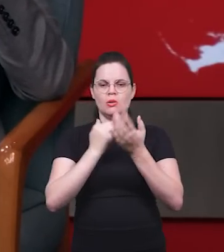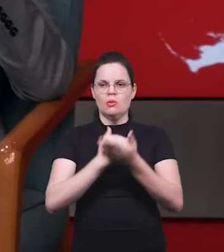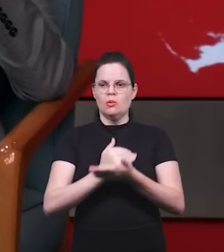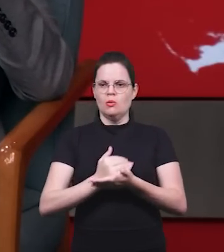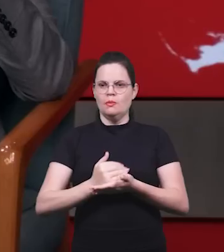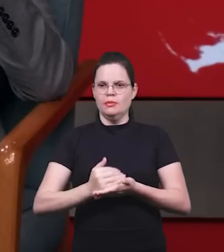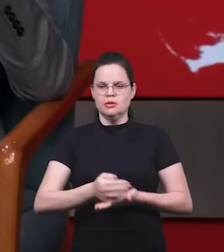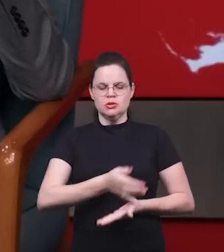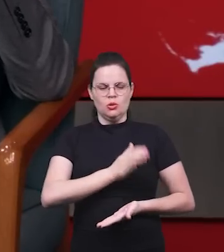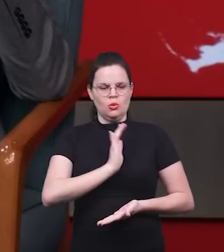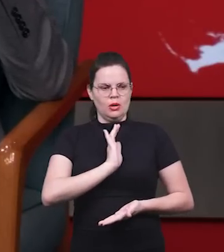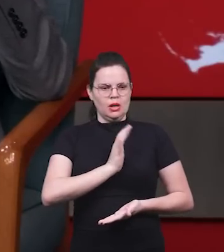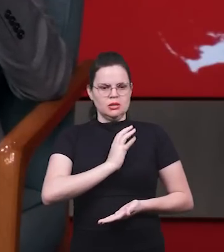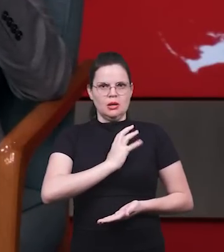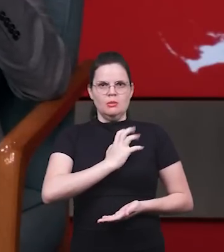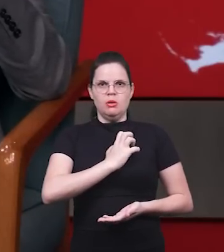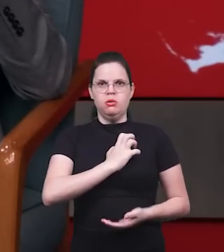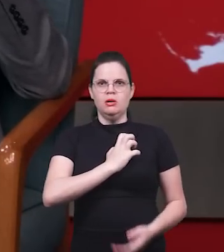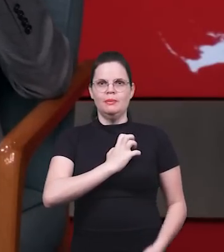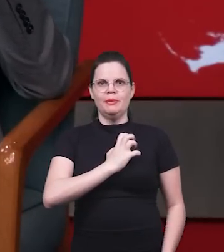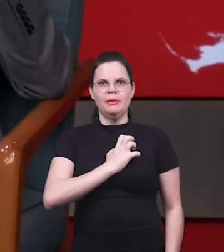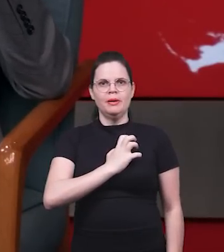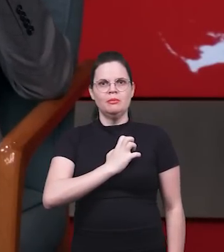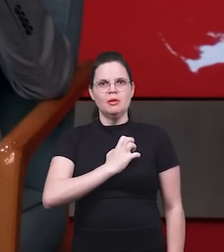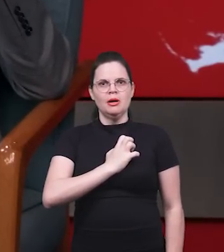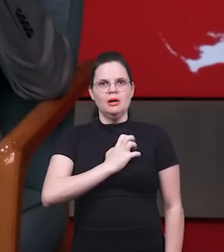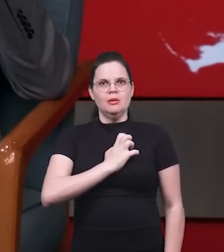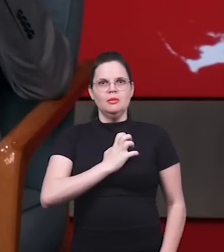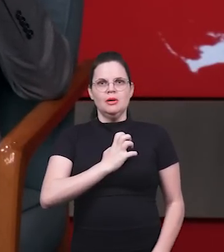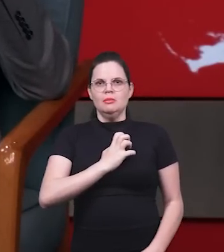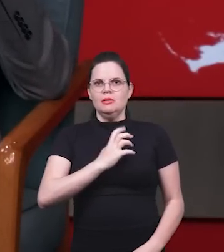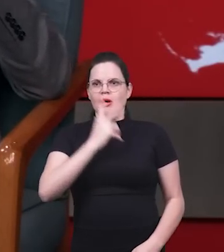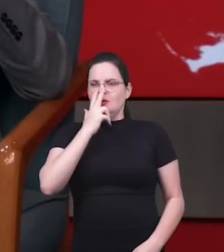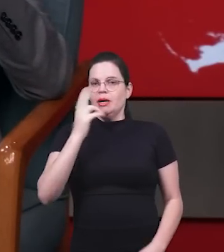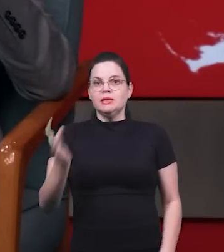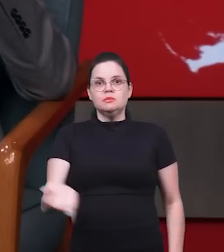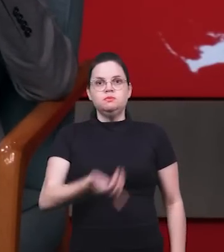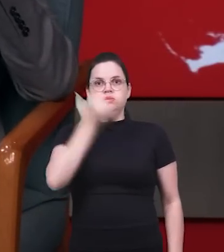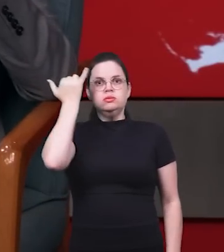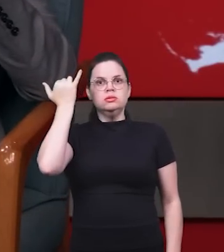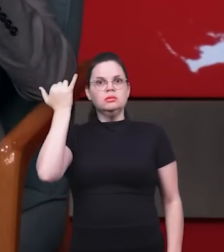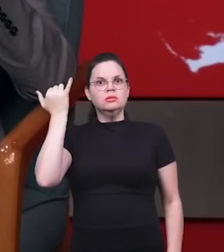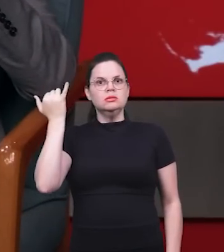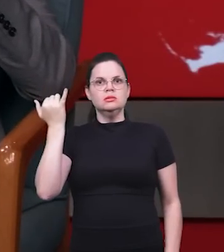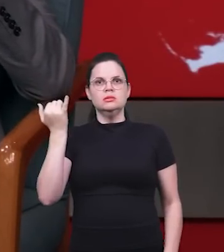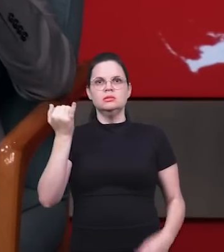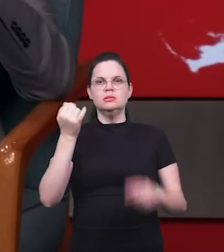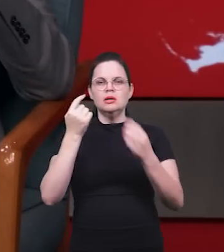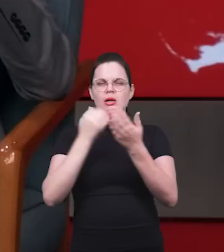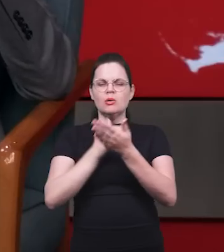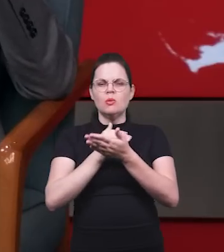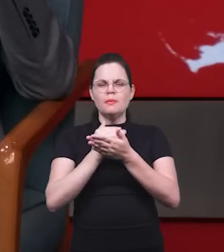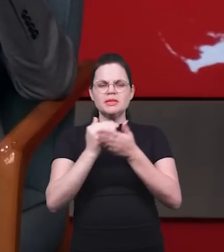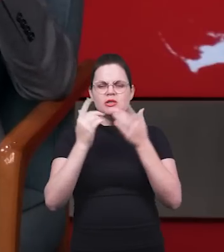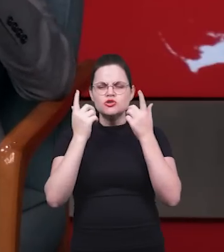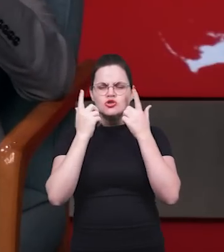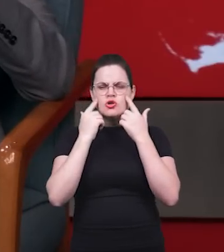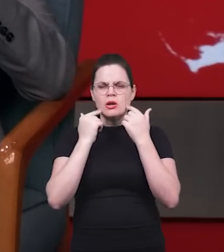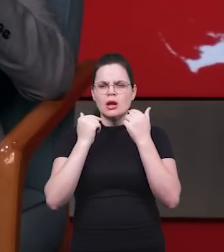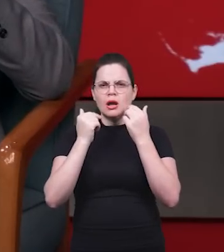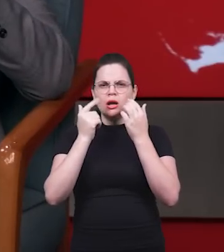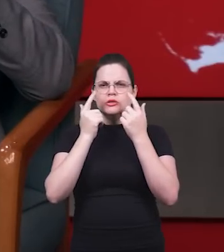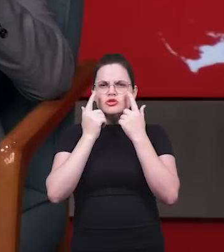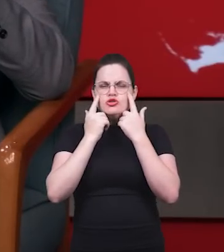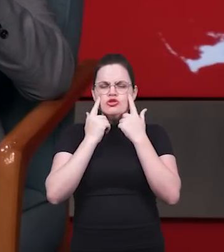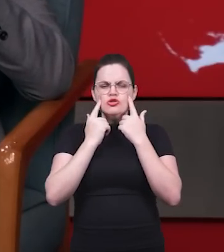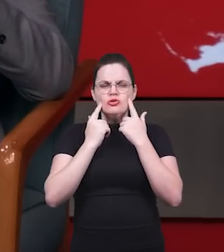um quebrantamento do nada, de forma tão espontânea. Comecei a me